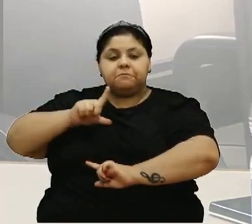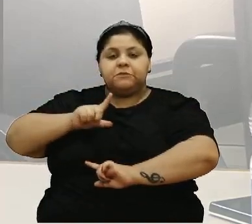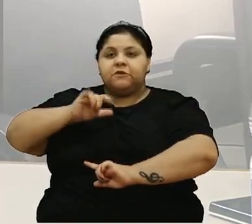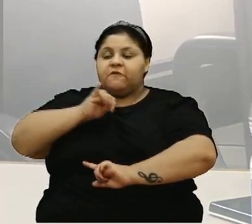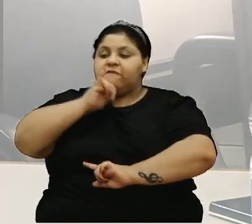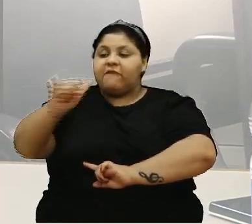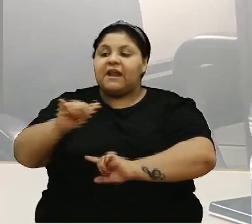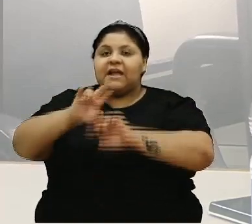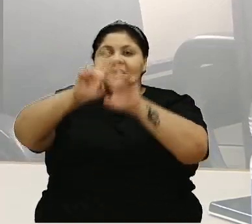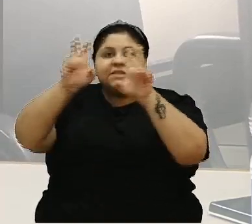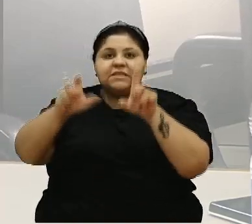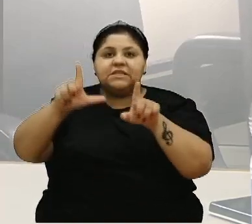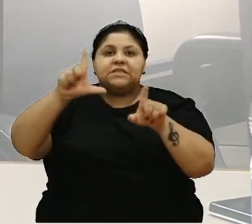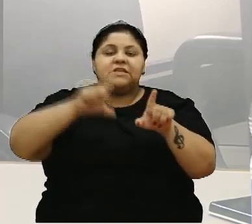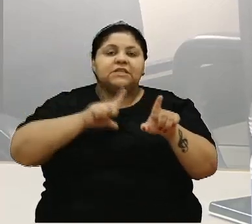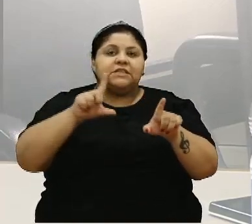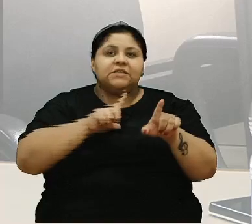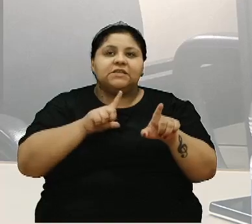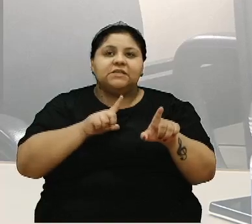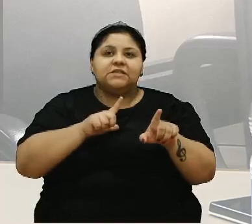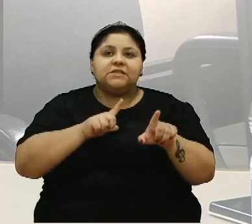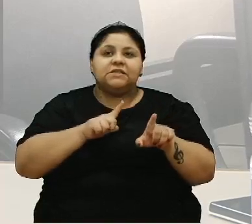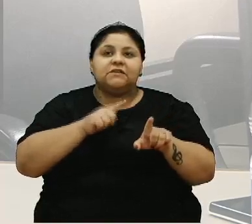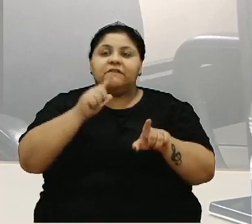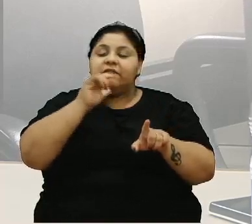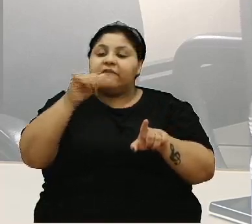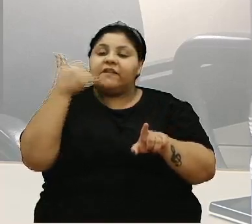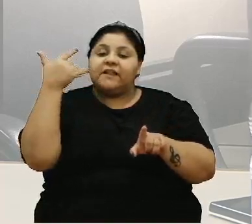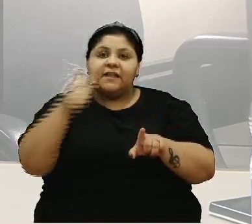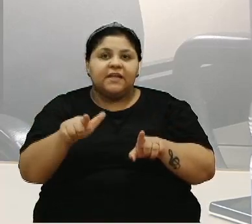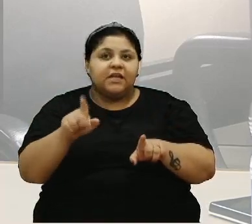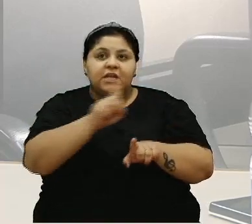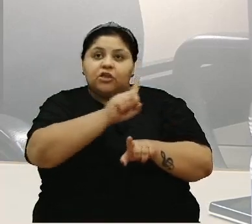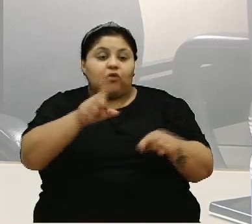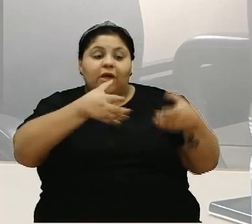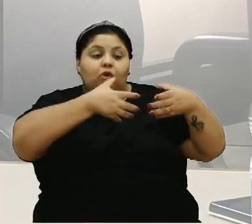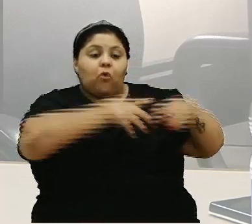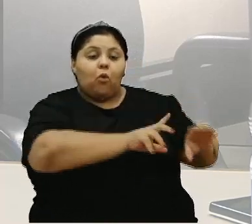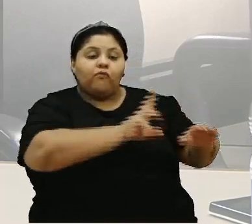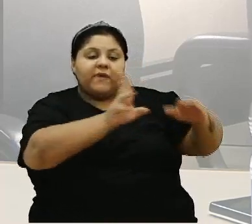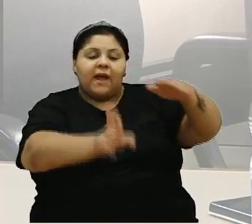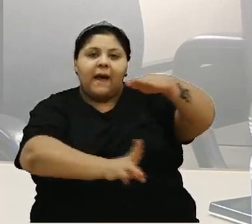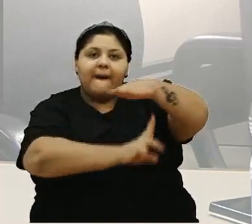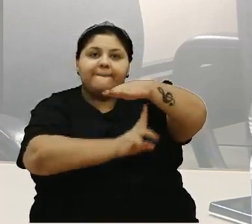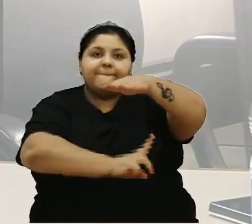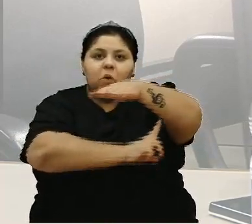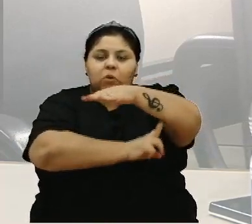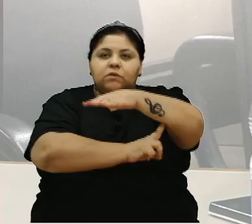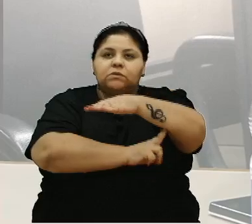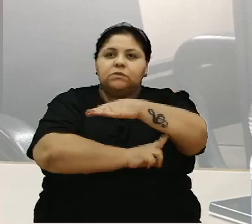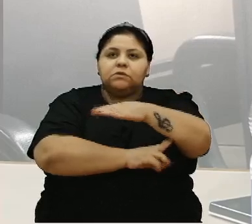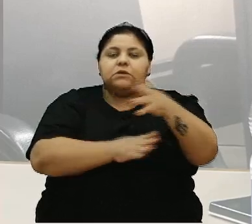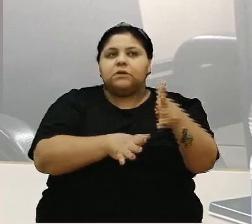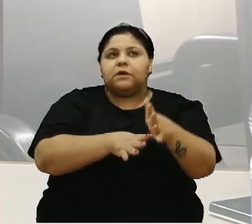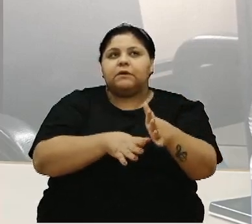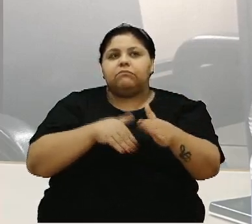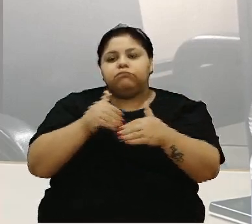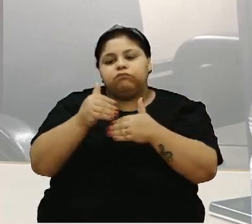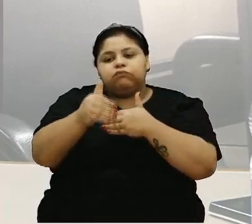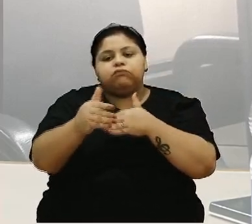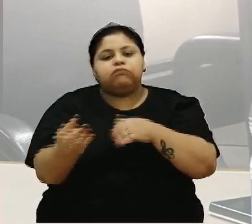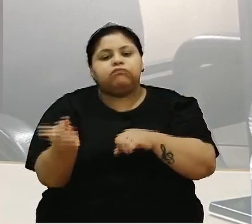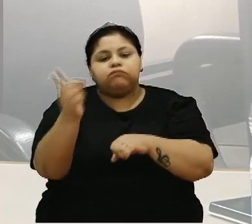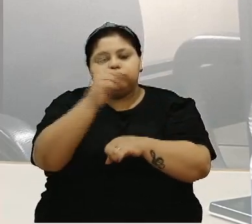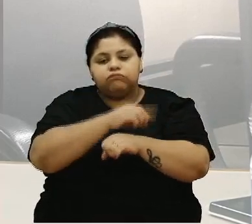assunto, mas tu tem que várias vezes repetir que tu não é contra a ponte. Aí deixei passar uns dias, porque veio